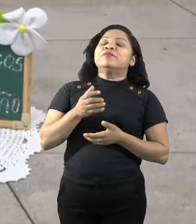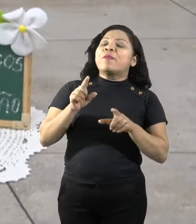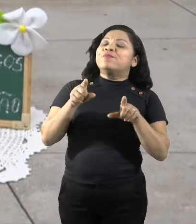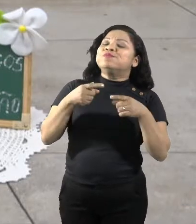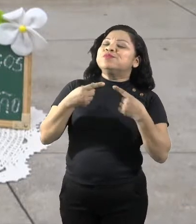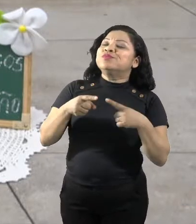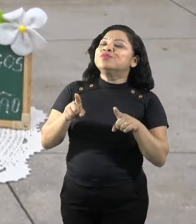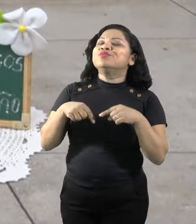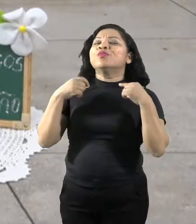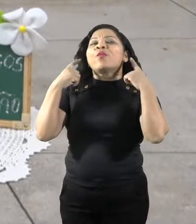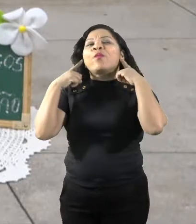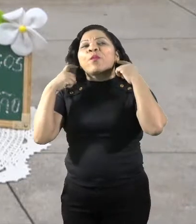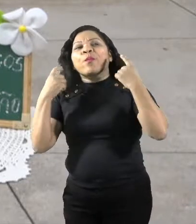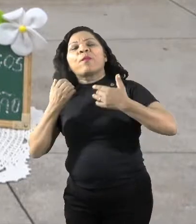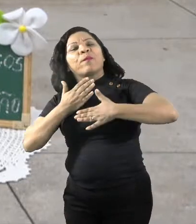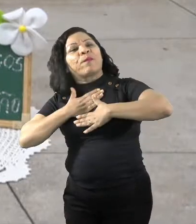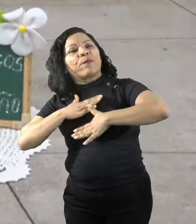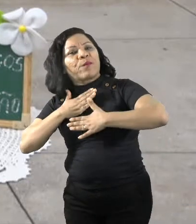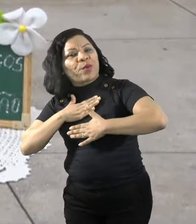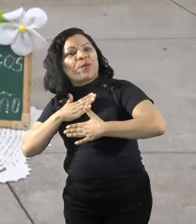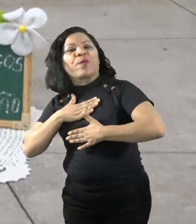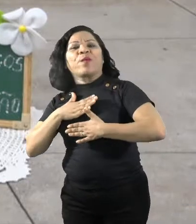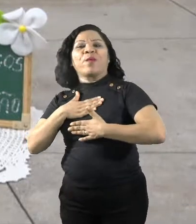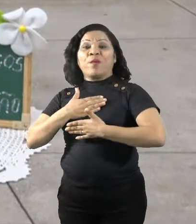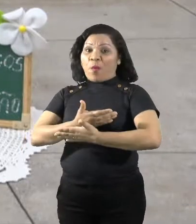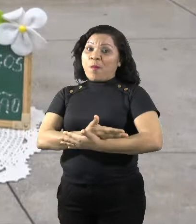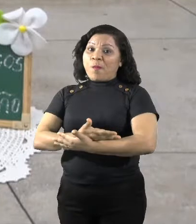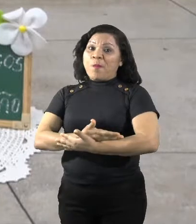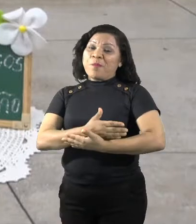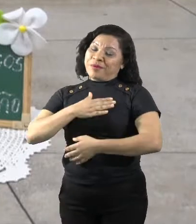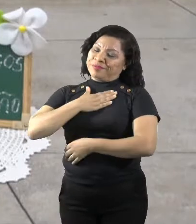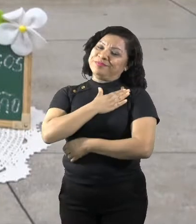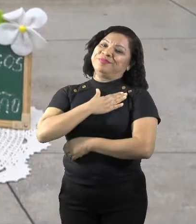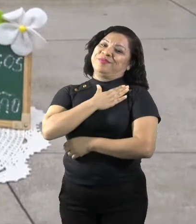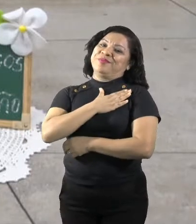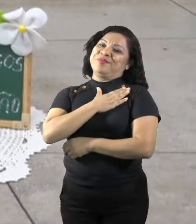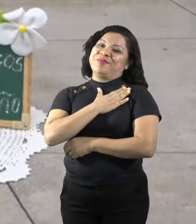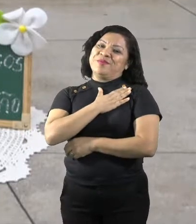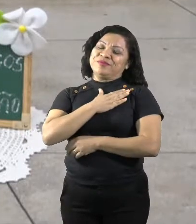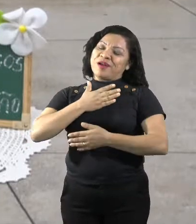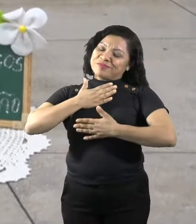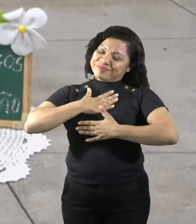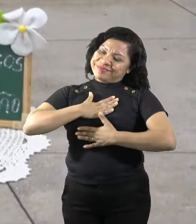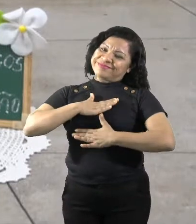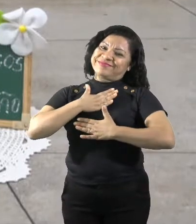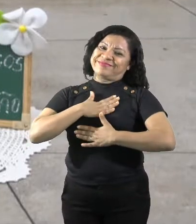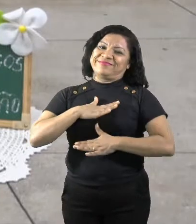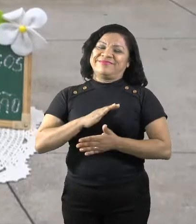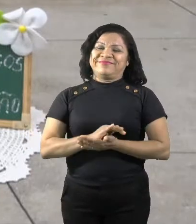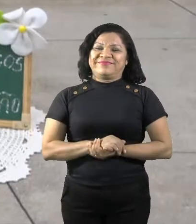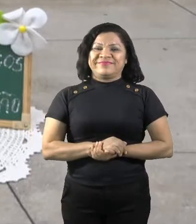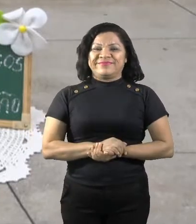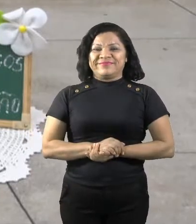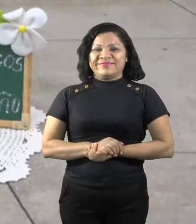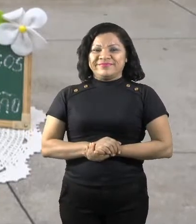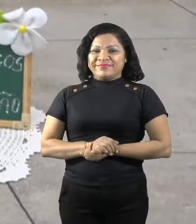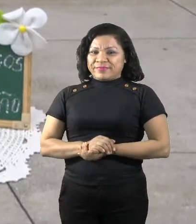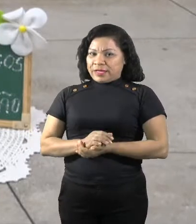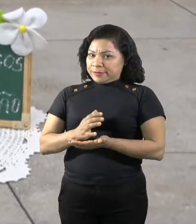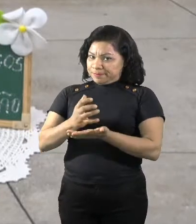suave, para o bebê ouvir, é ótimo. Ele vai ficar mais tranquilo. Pegue o